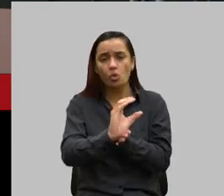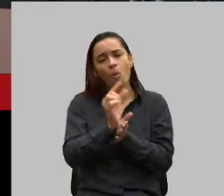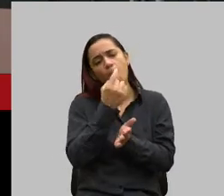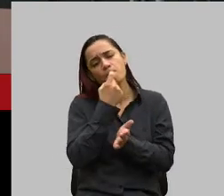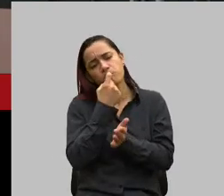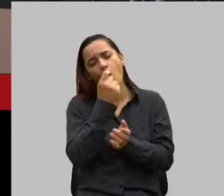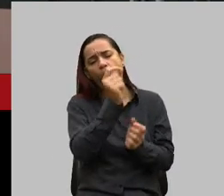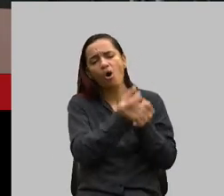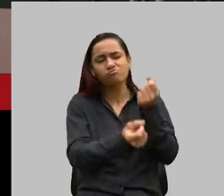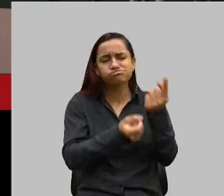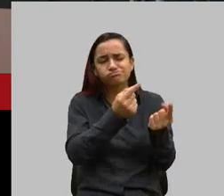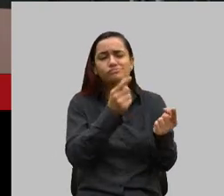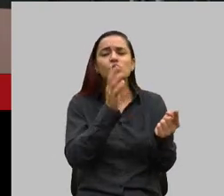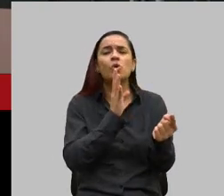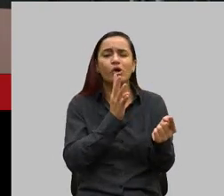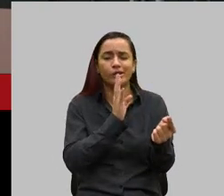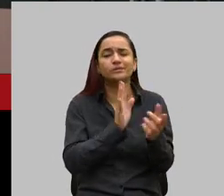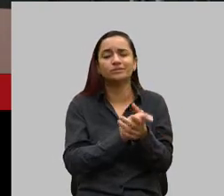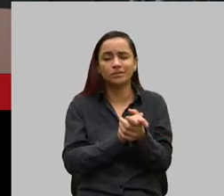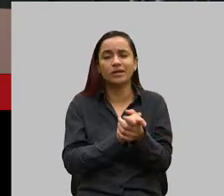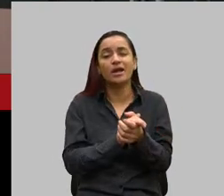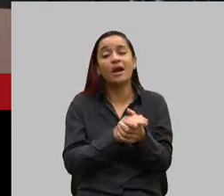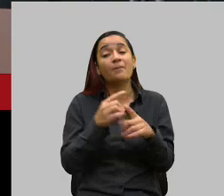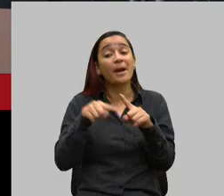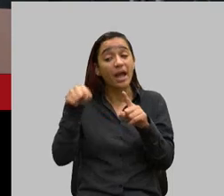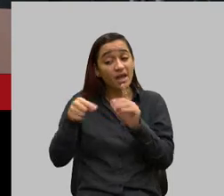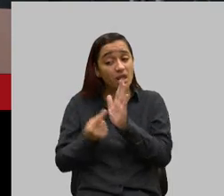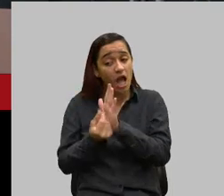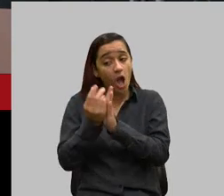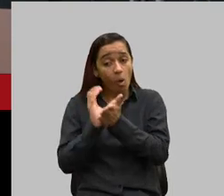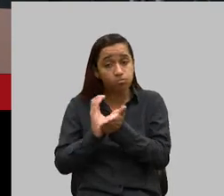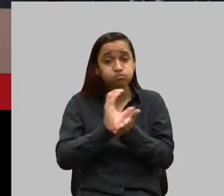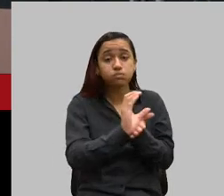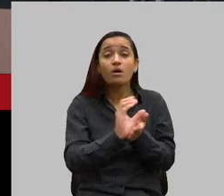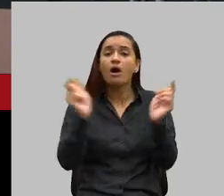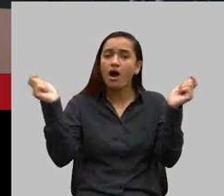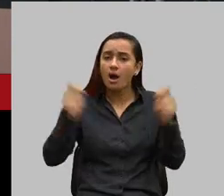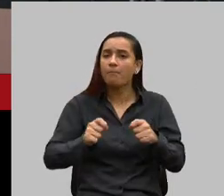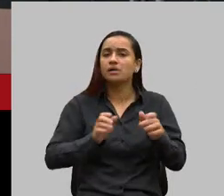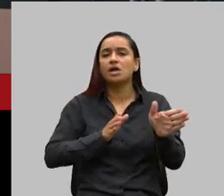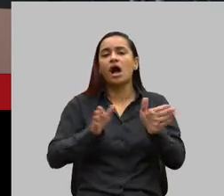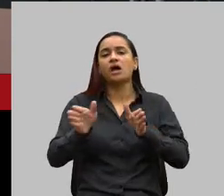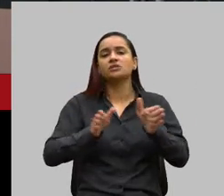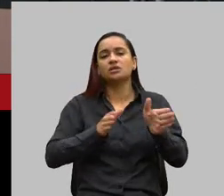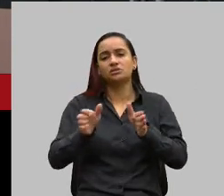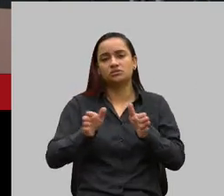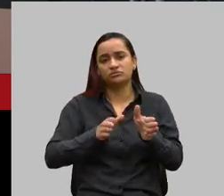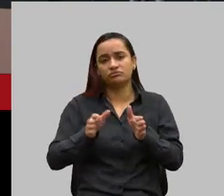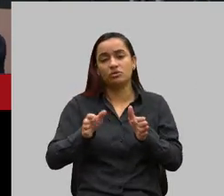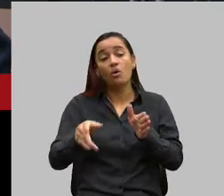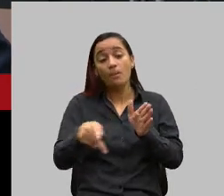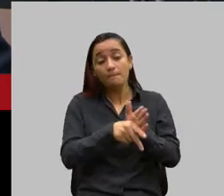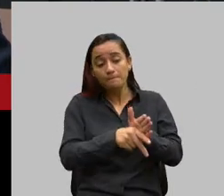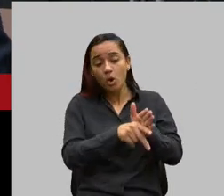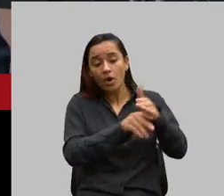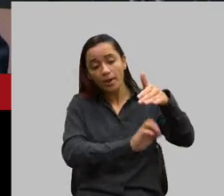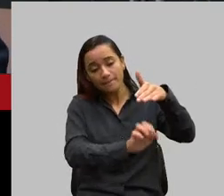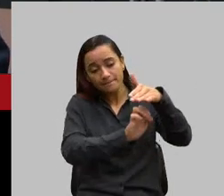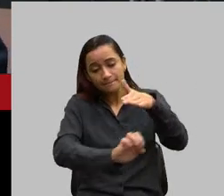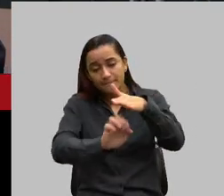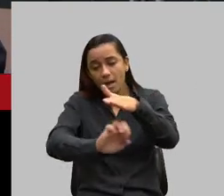possa efetivamente ser e acessado por empresas que estão